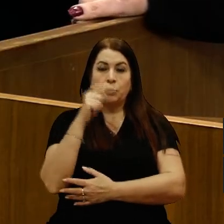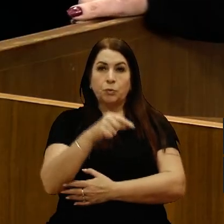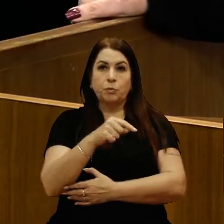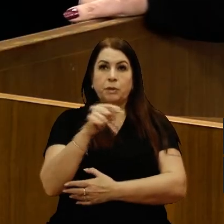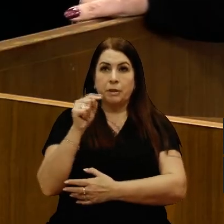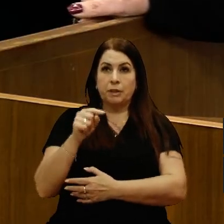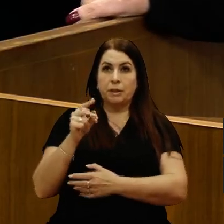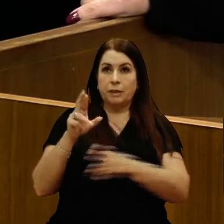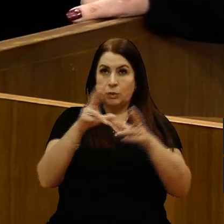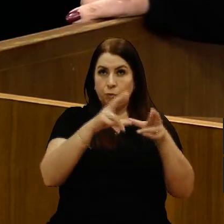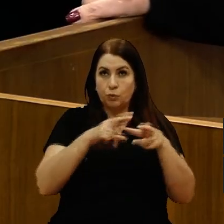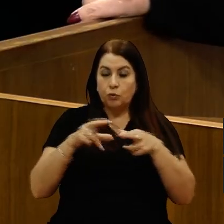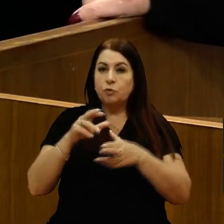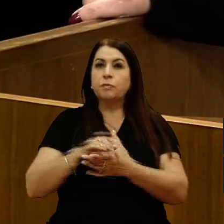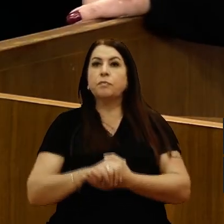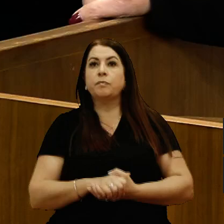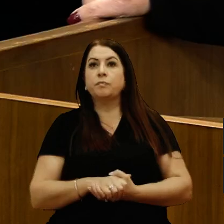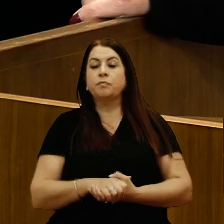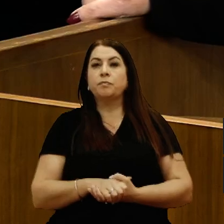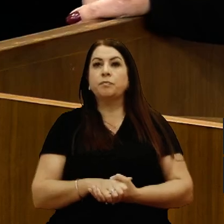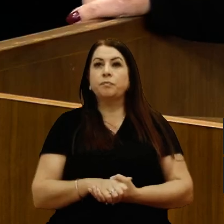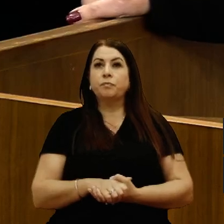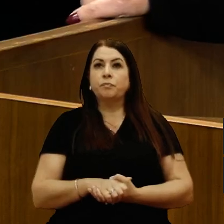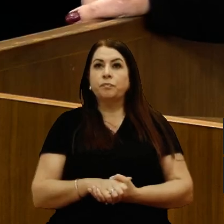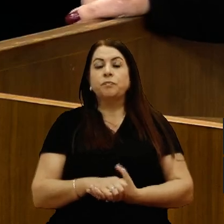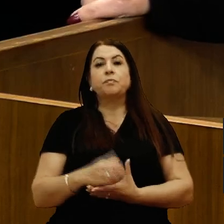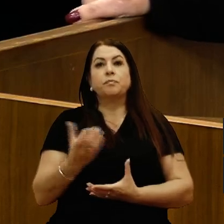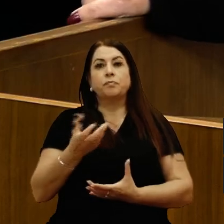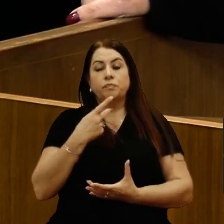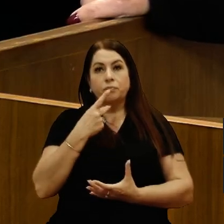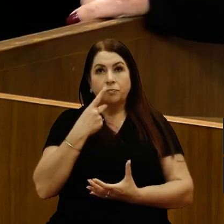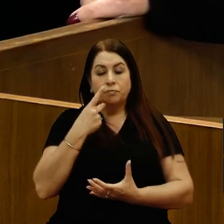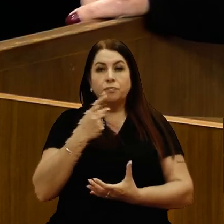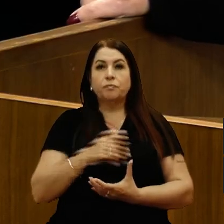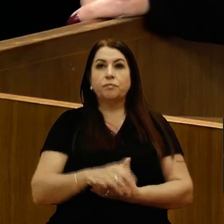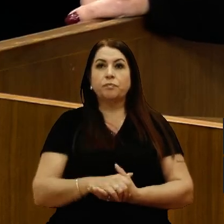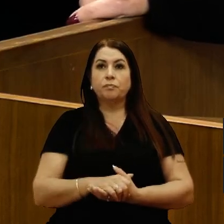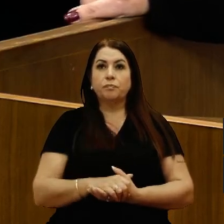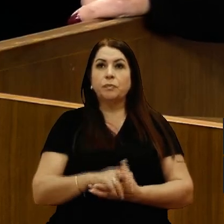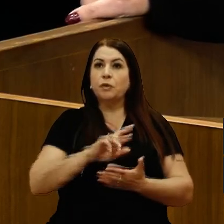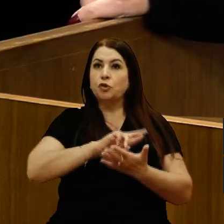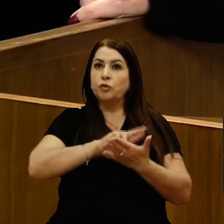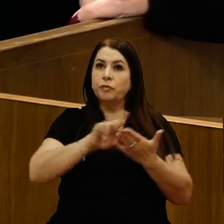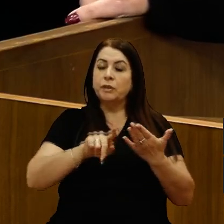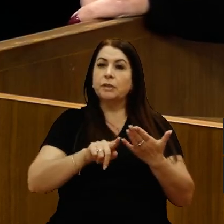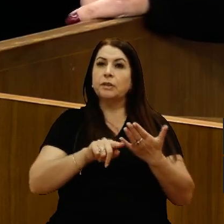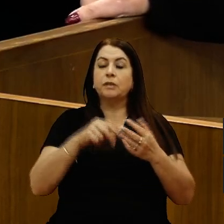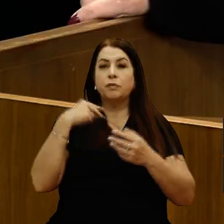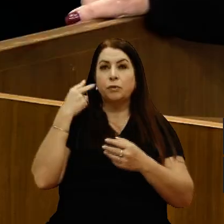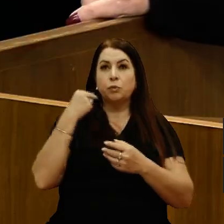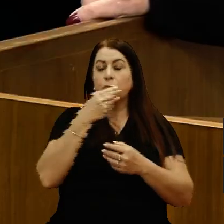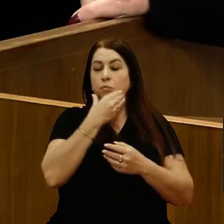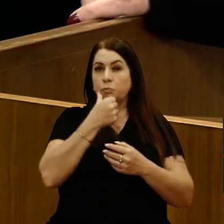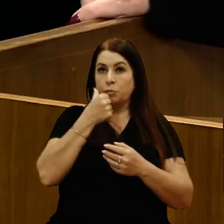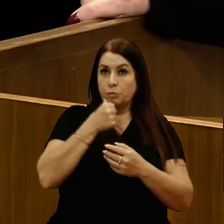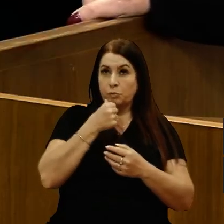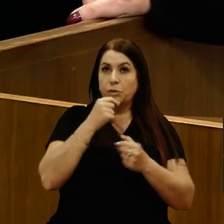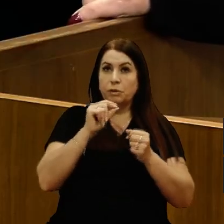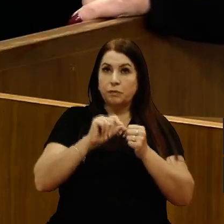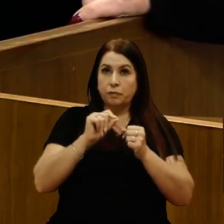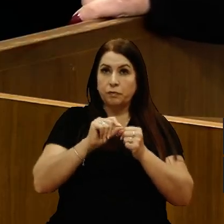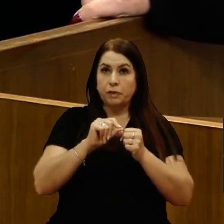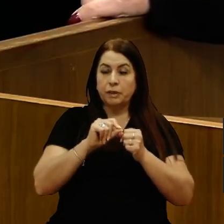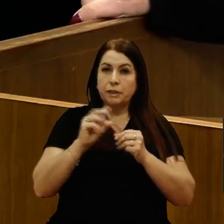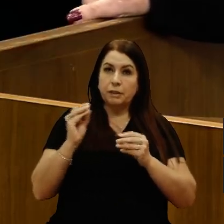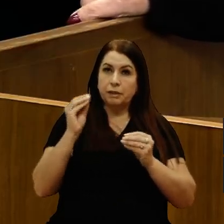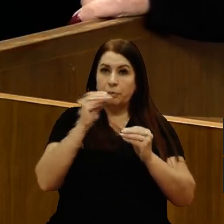aqui na nossa região, eu quero dizer que tem vários vereadores e vereadoras que